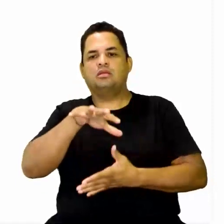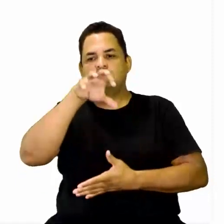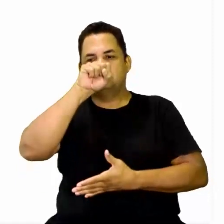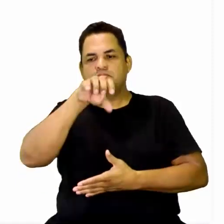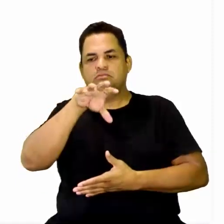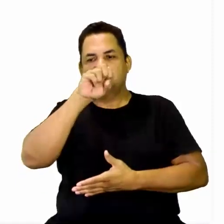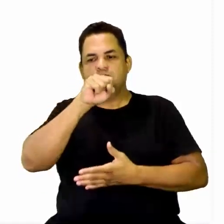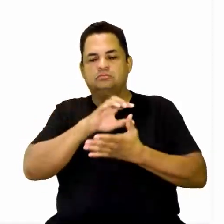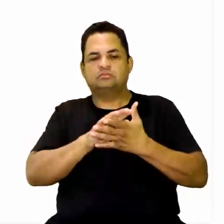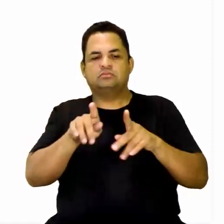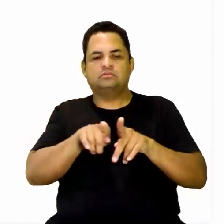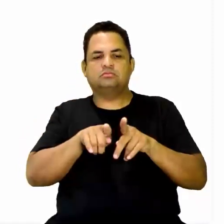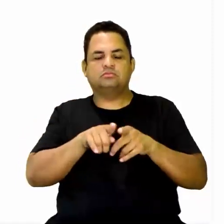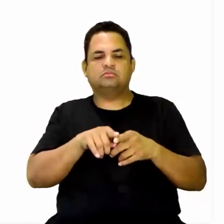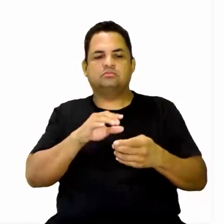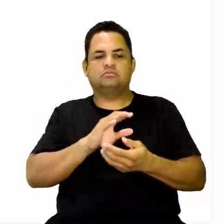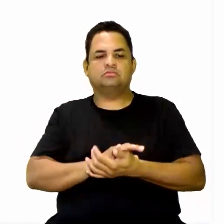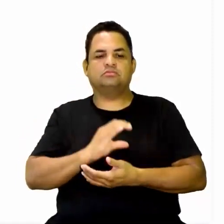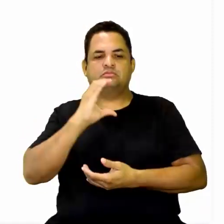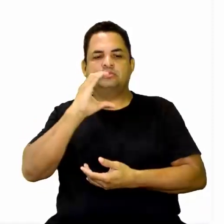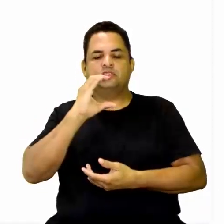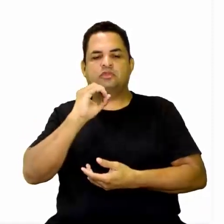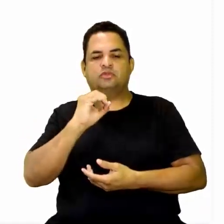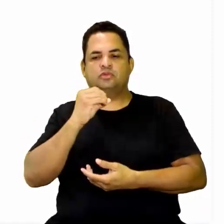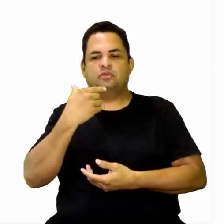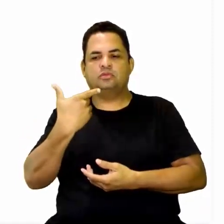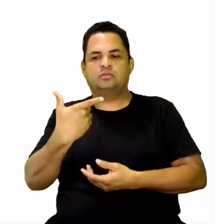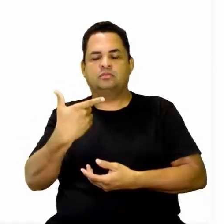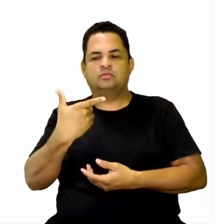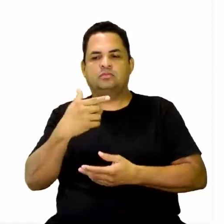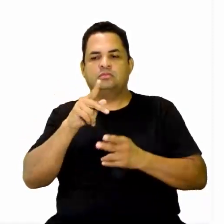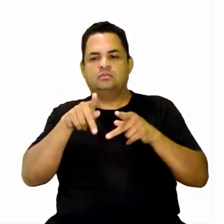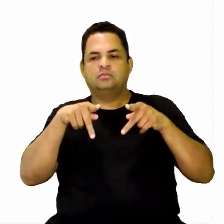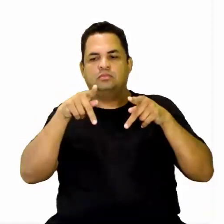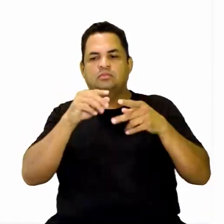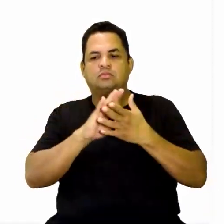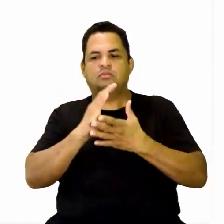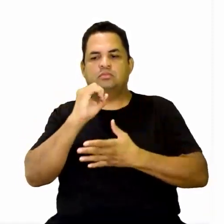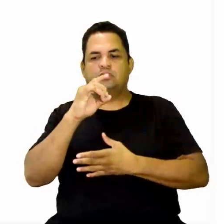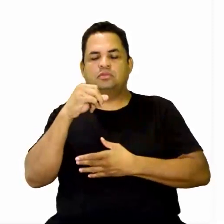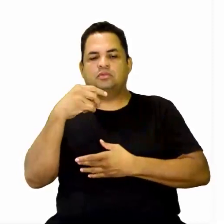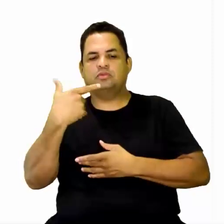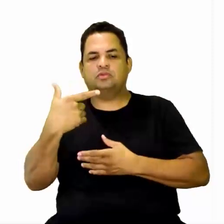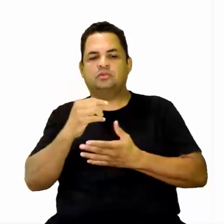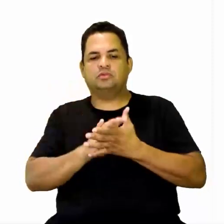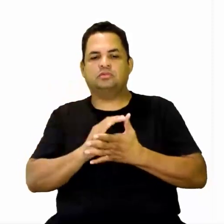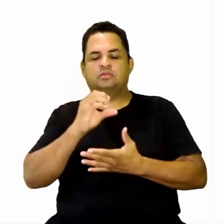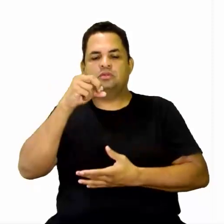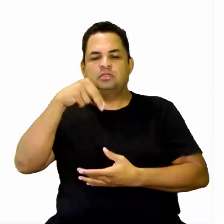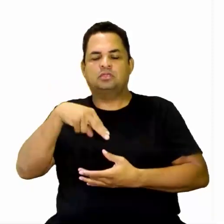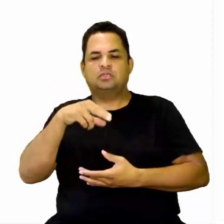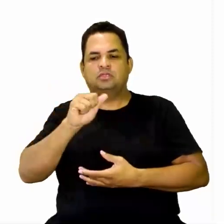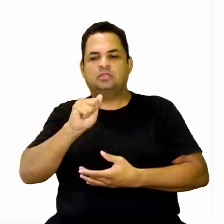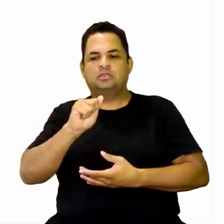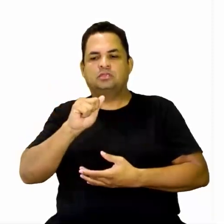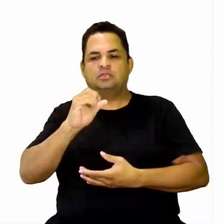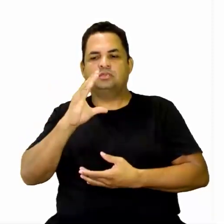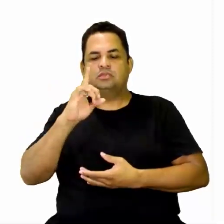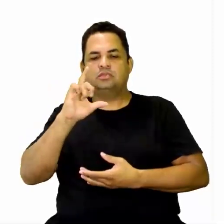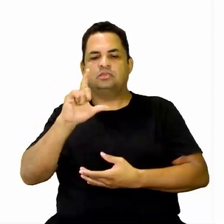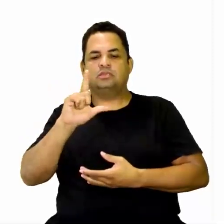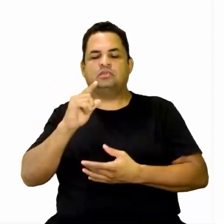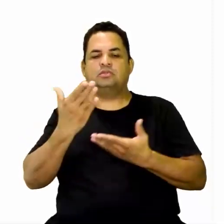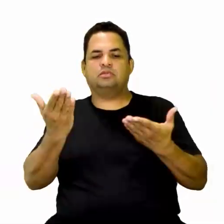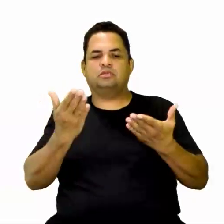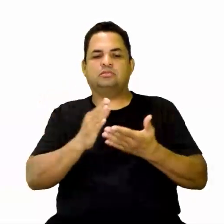Nós temos o gás carbônico, que é o popular CO2, E o cloreto de sódio, o NaCl,